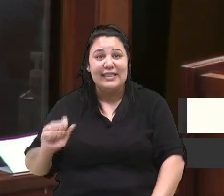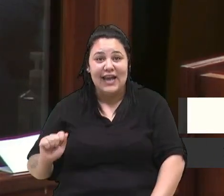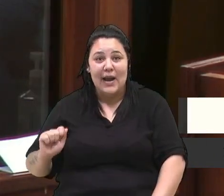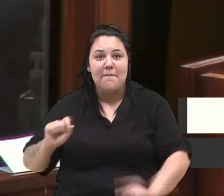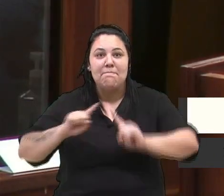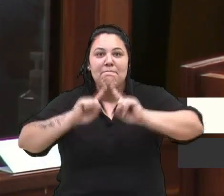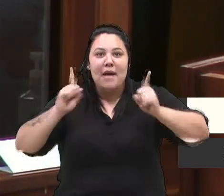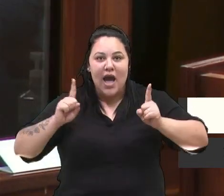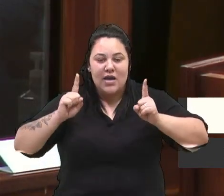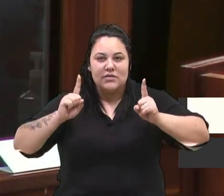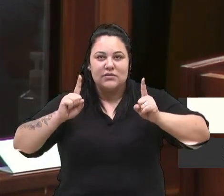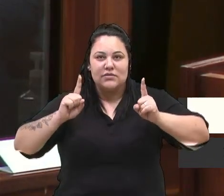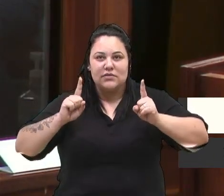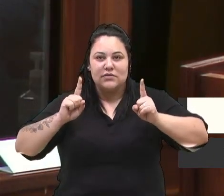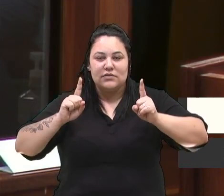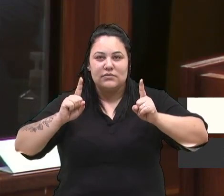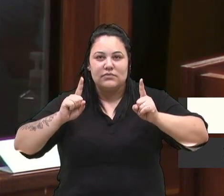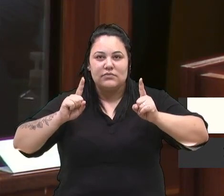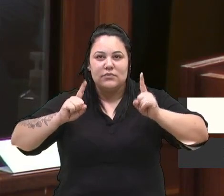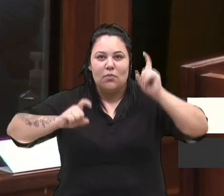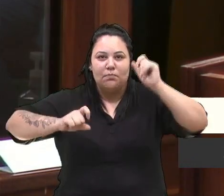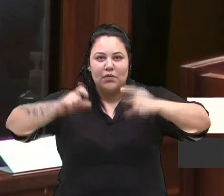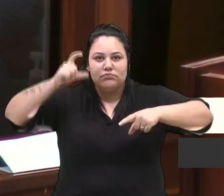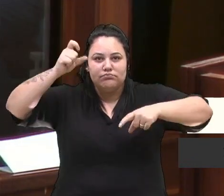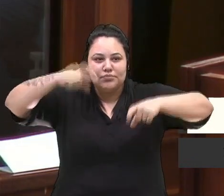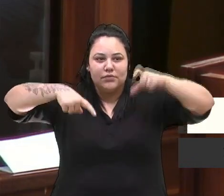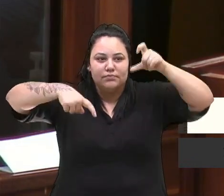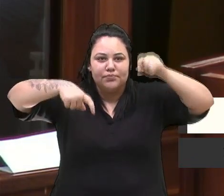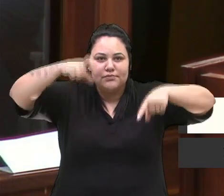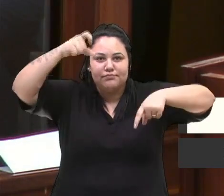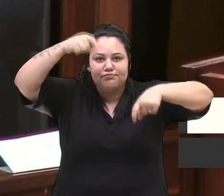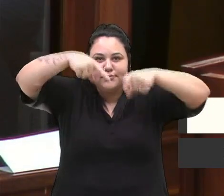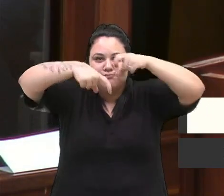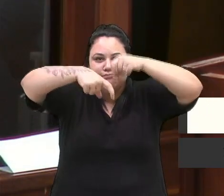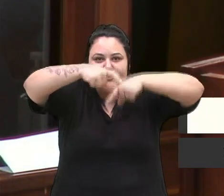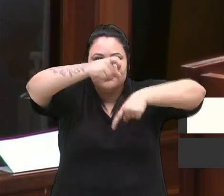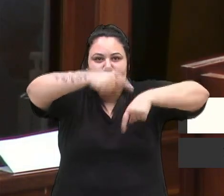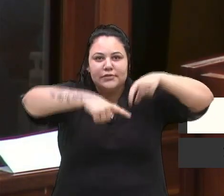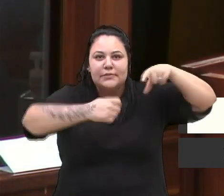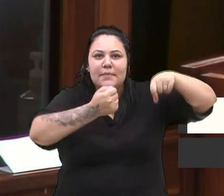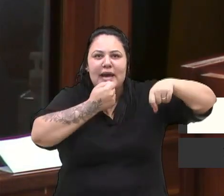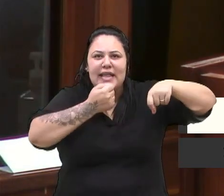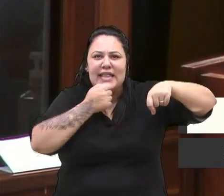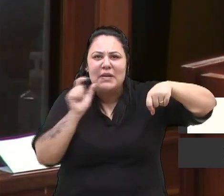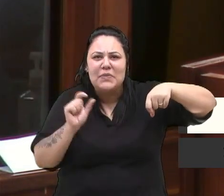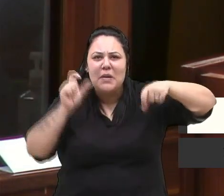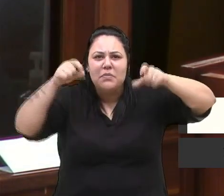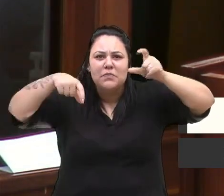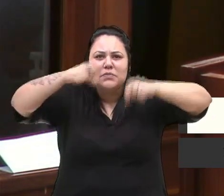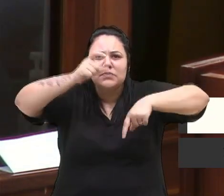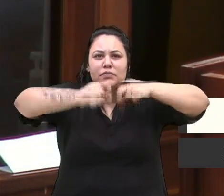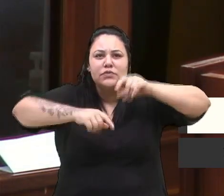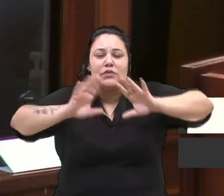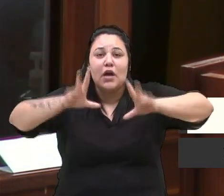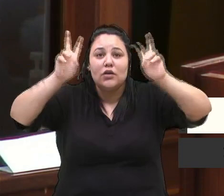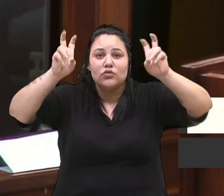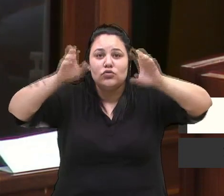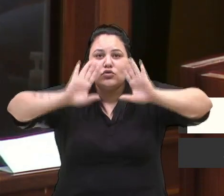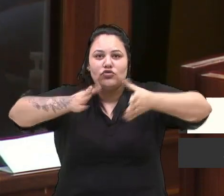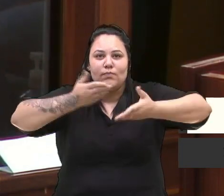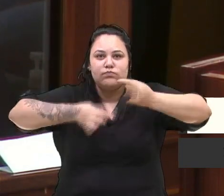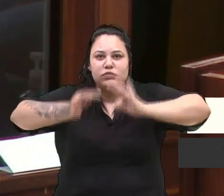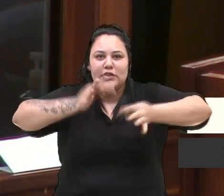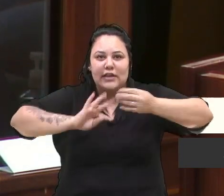granizo. Então eu venho trazer aqui um assunto importante, assunto esse que já tratei nessa casa. Então